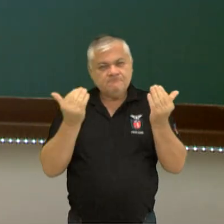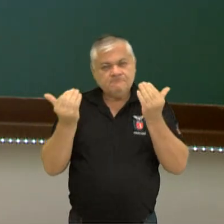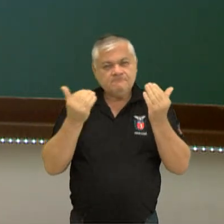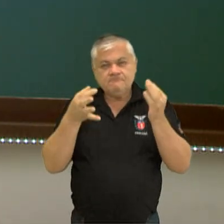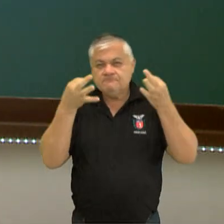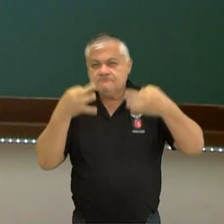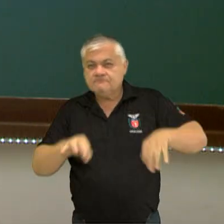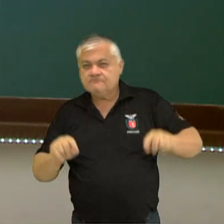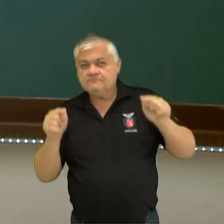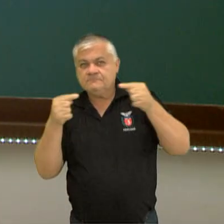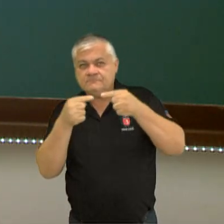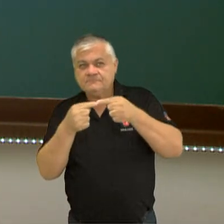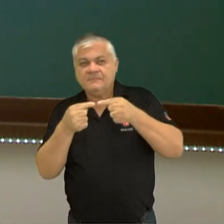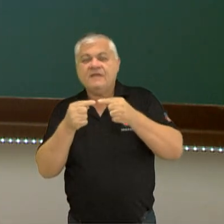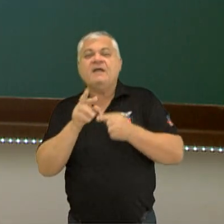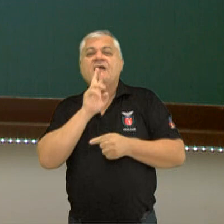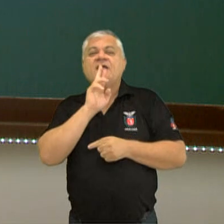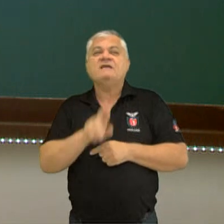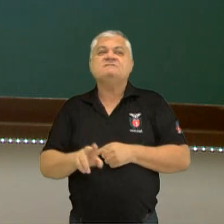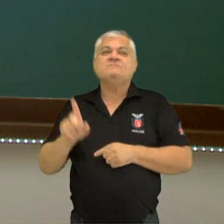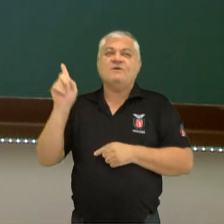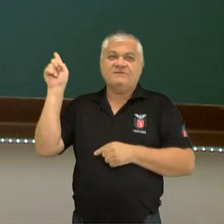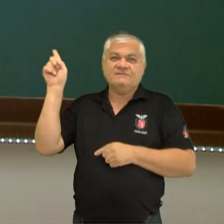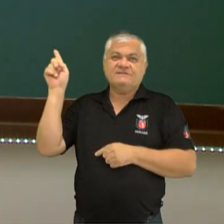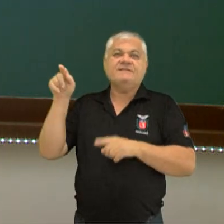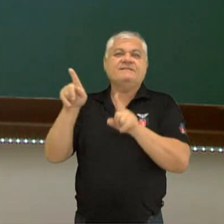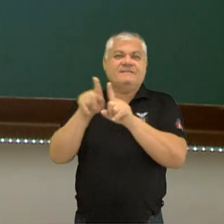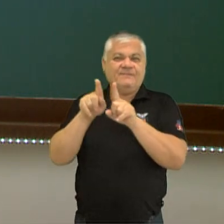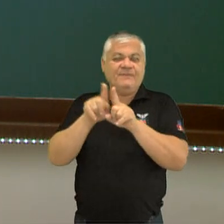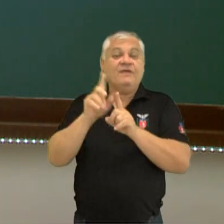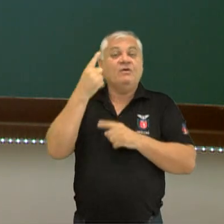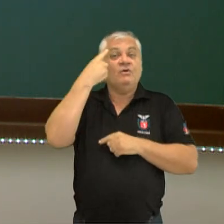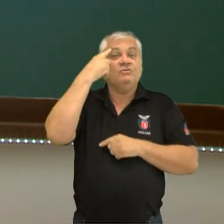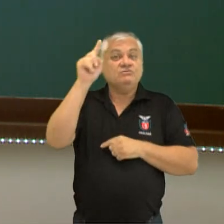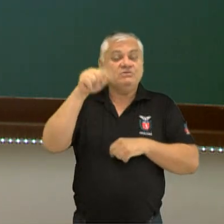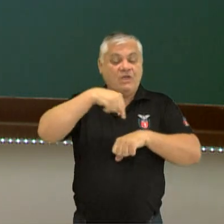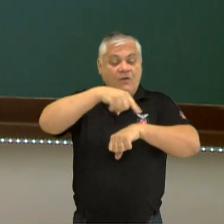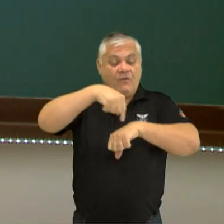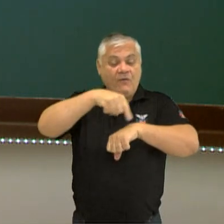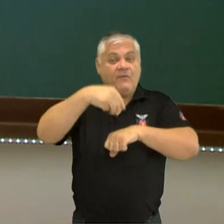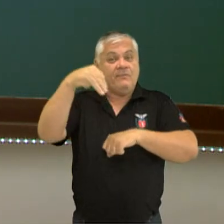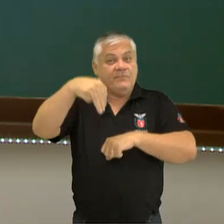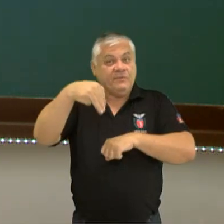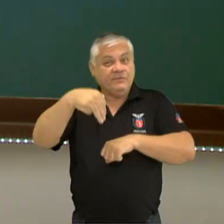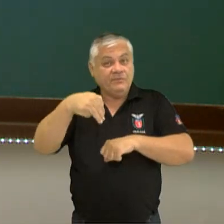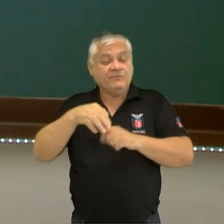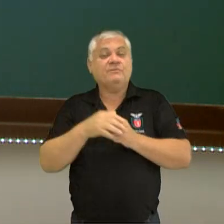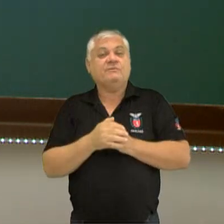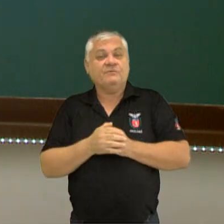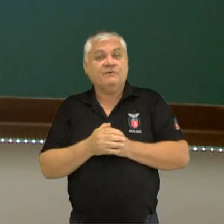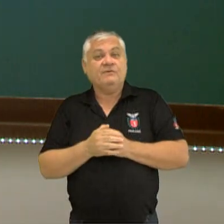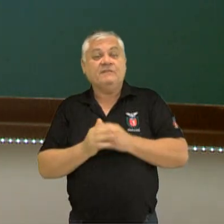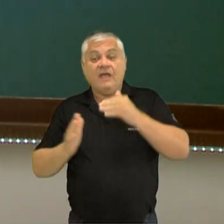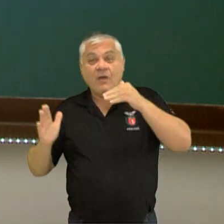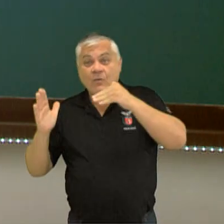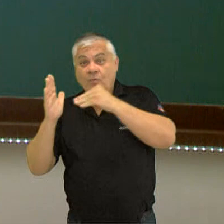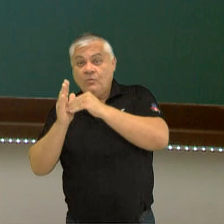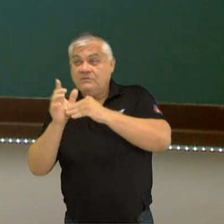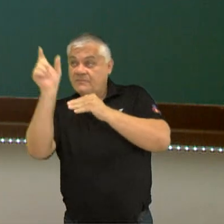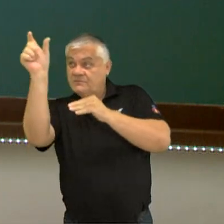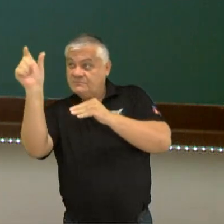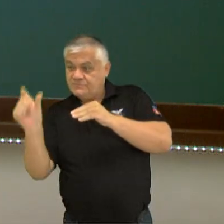corretos. As respostas aqui, o dia dado em horas e minutos, na penúltima coluna, e na última